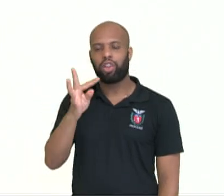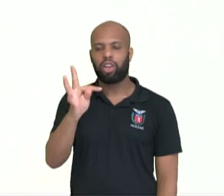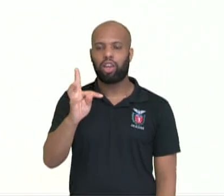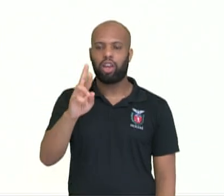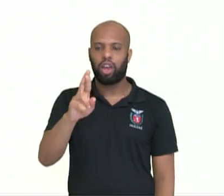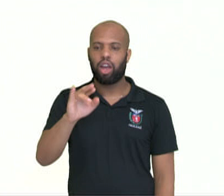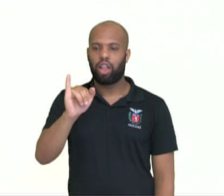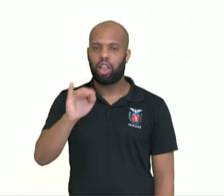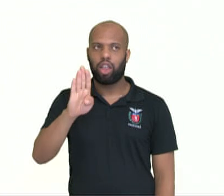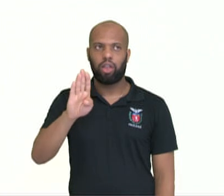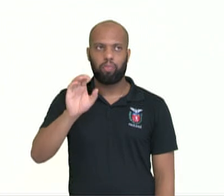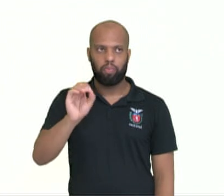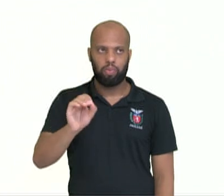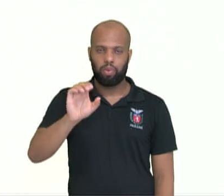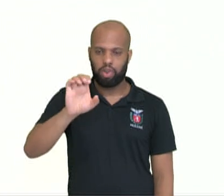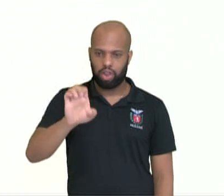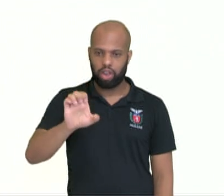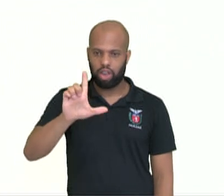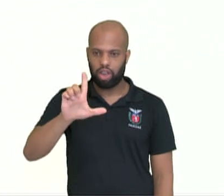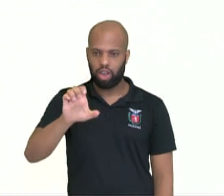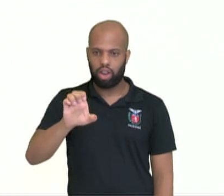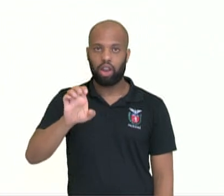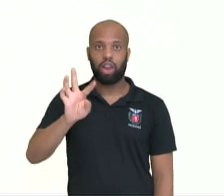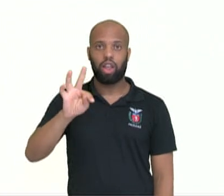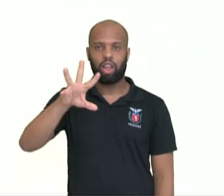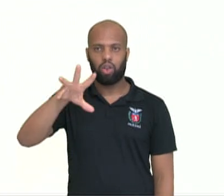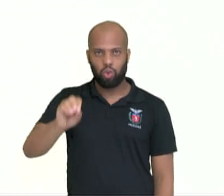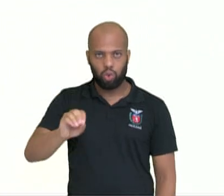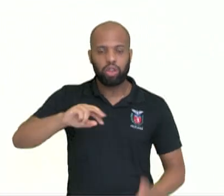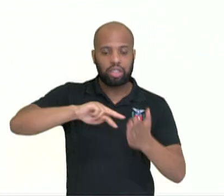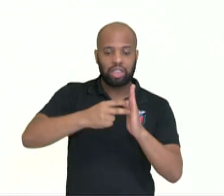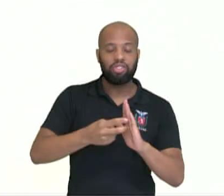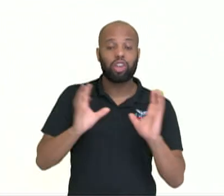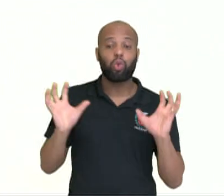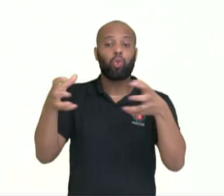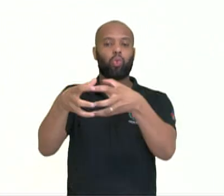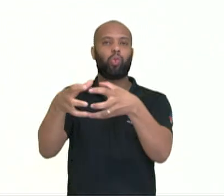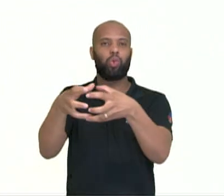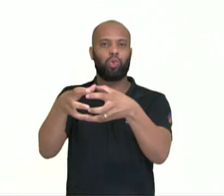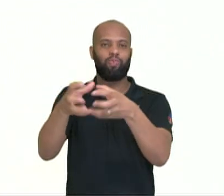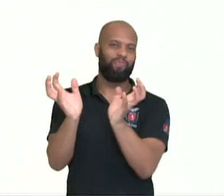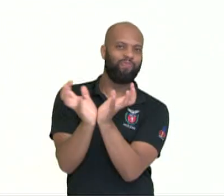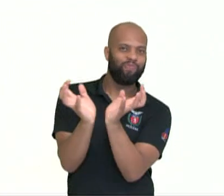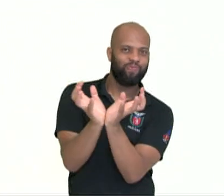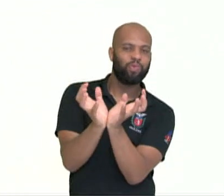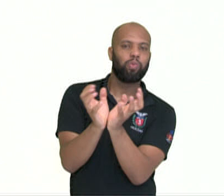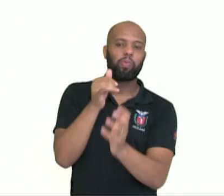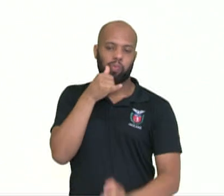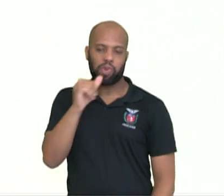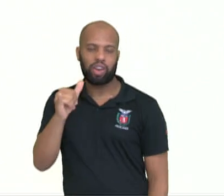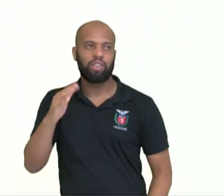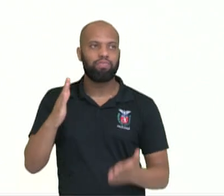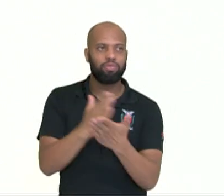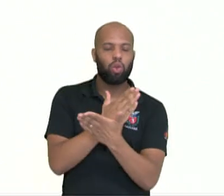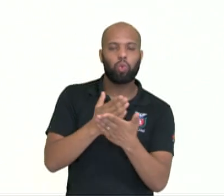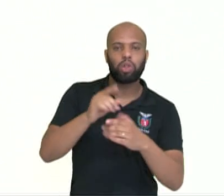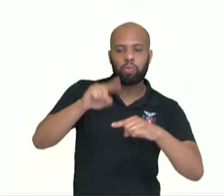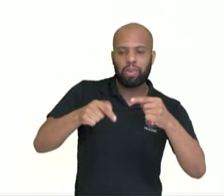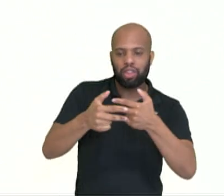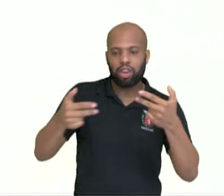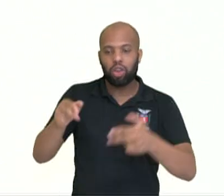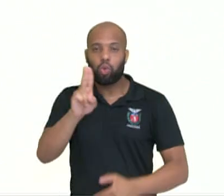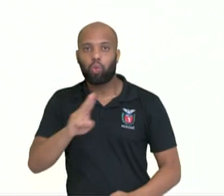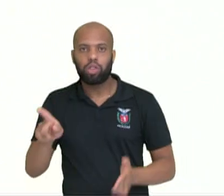pensar tribo, é grupo, isso aí, grupo elétrico. Você tem um grupo elétrico de materiais que normalmente são usados para